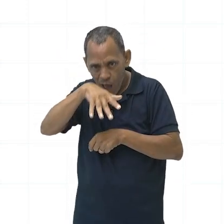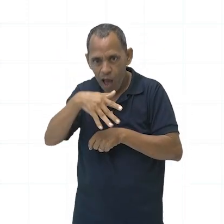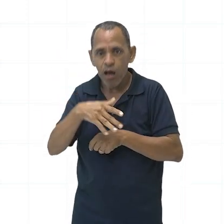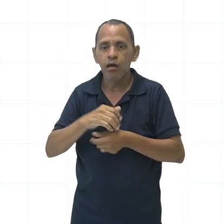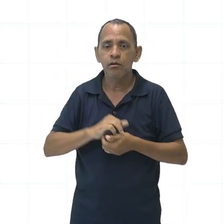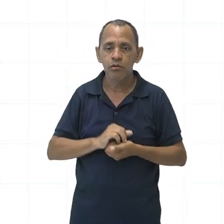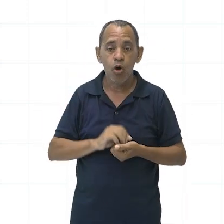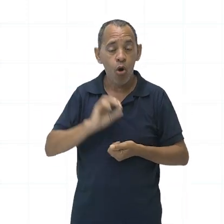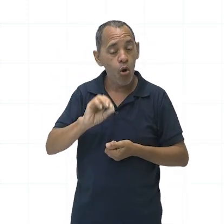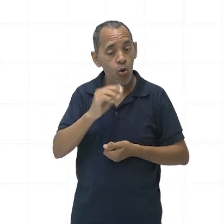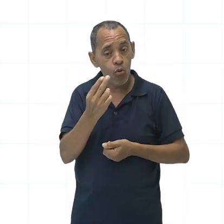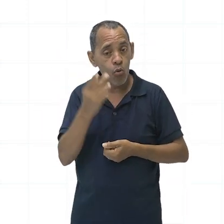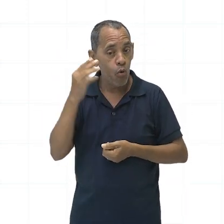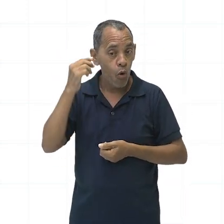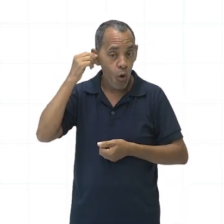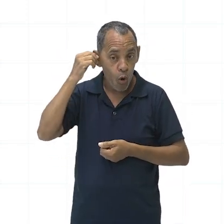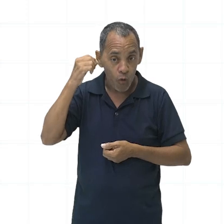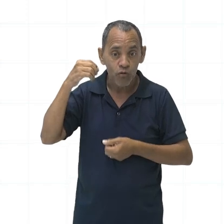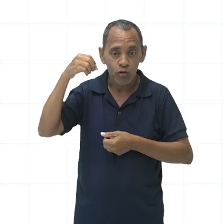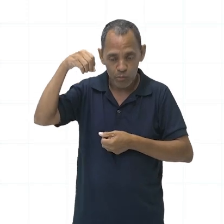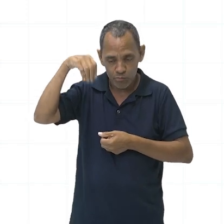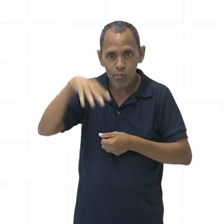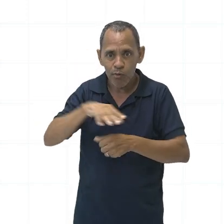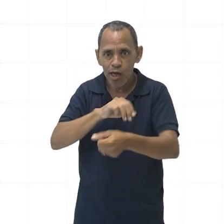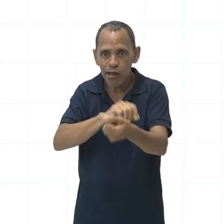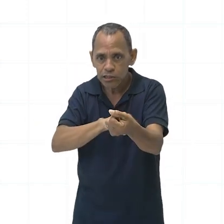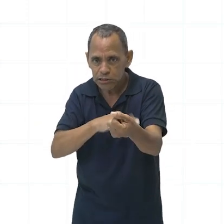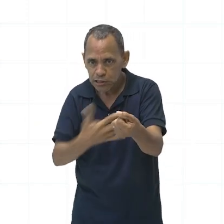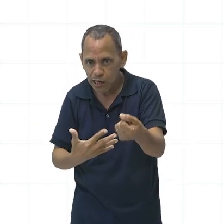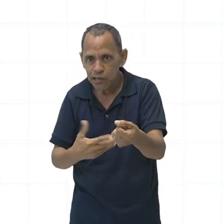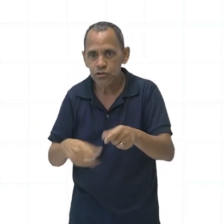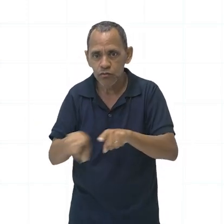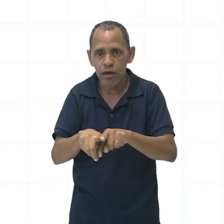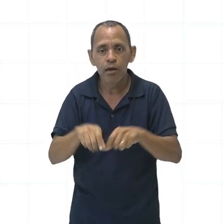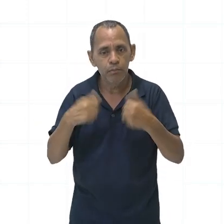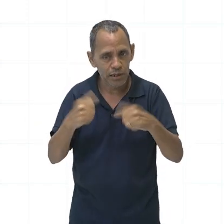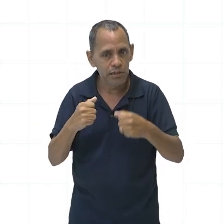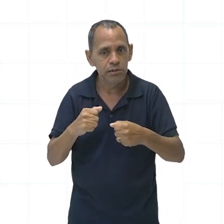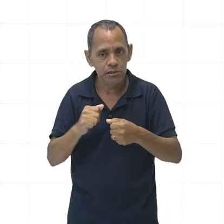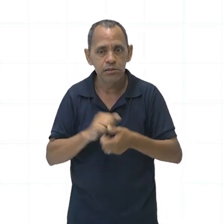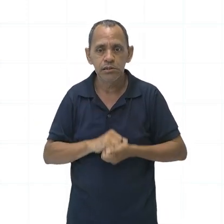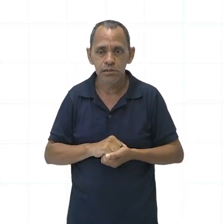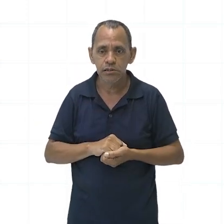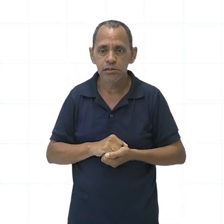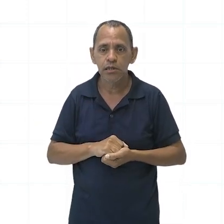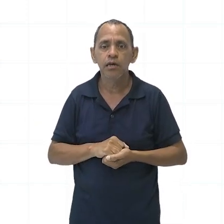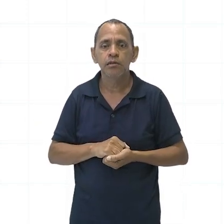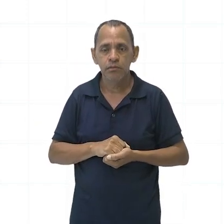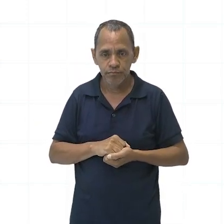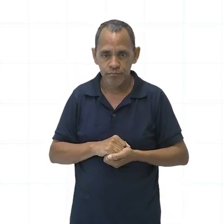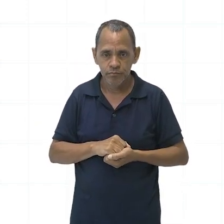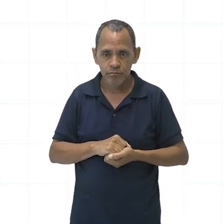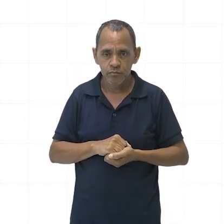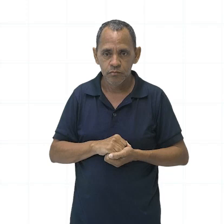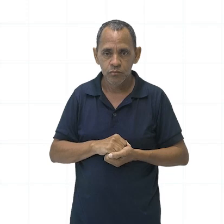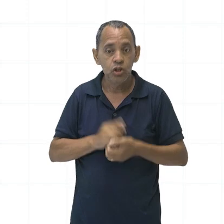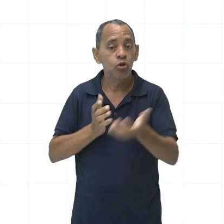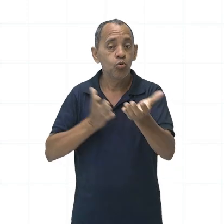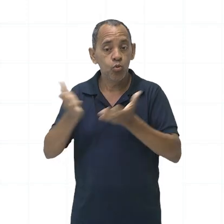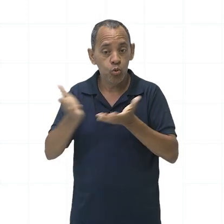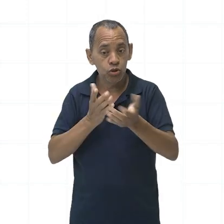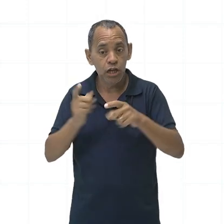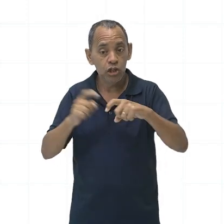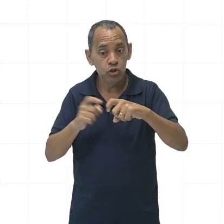ouvidos, precisa ser direcionada para assistência médica imediatamente. Afinal,